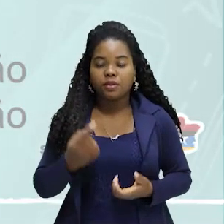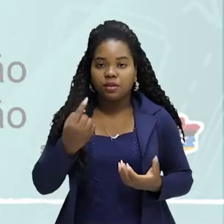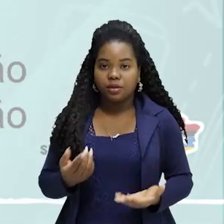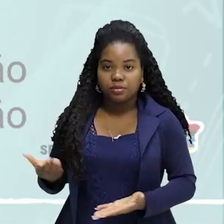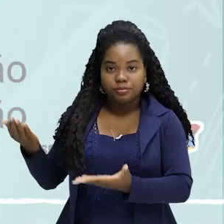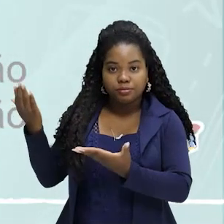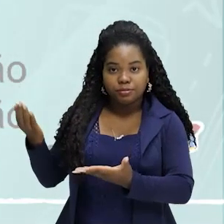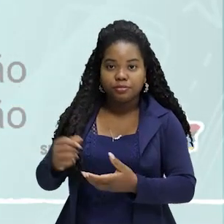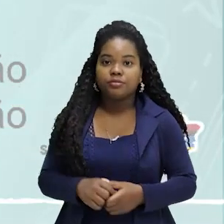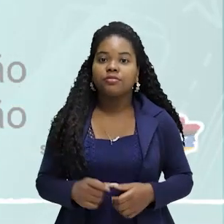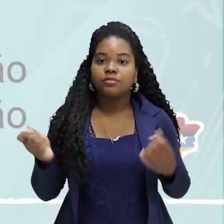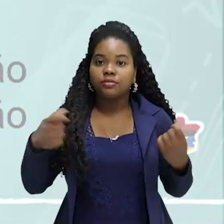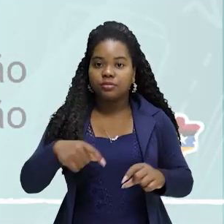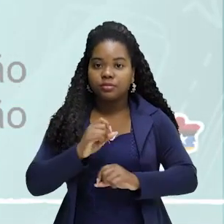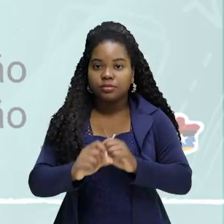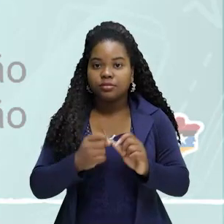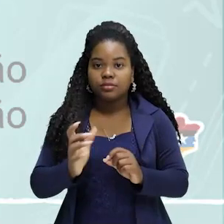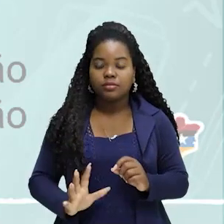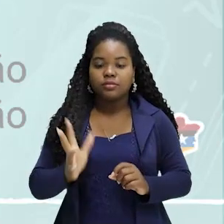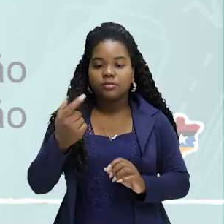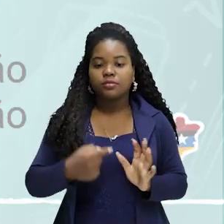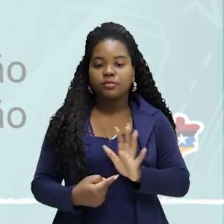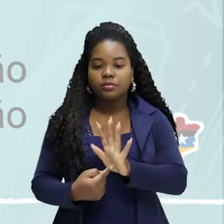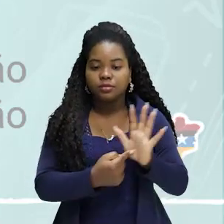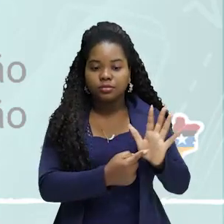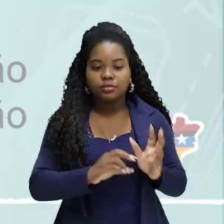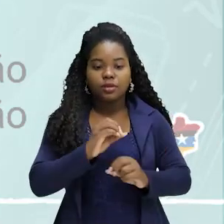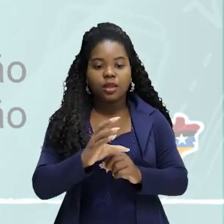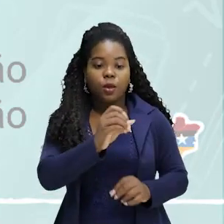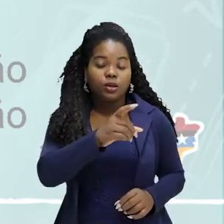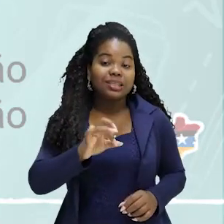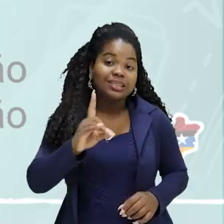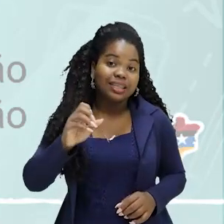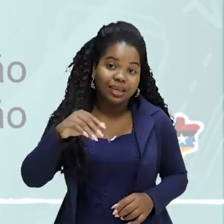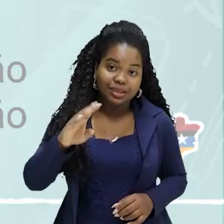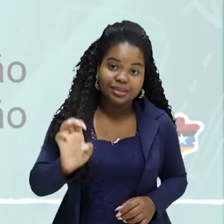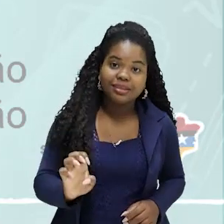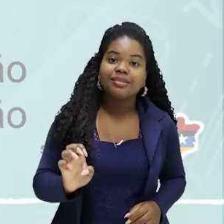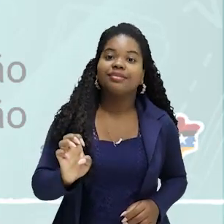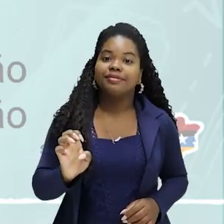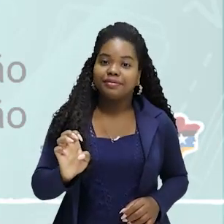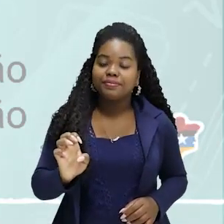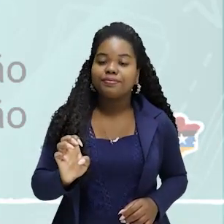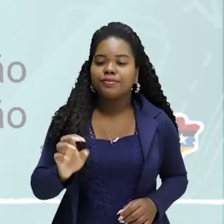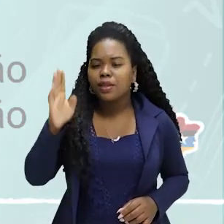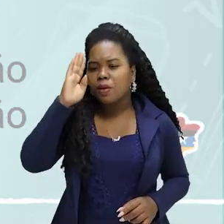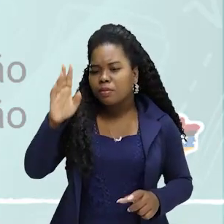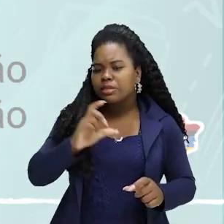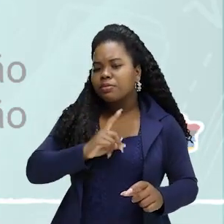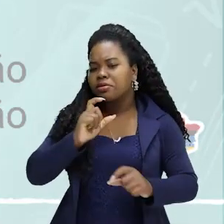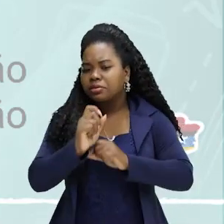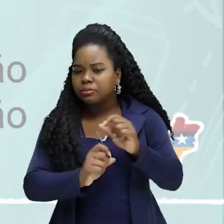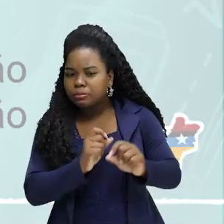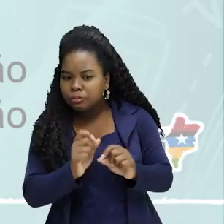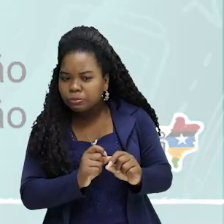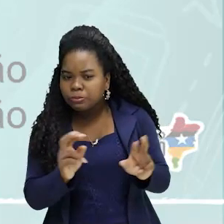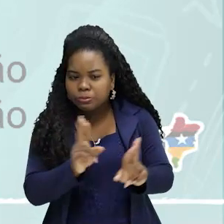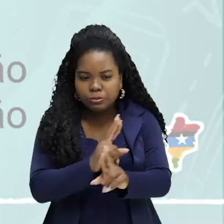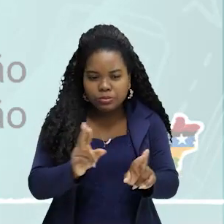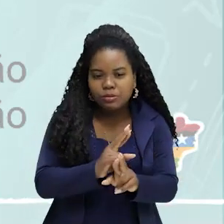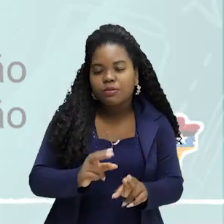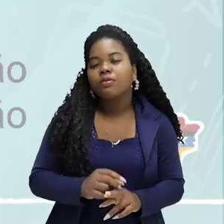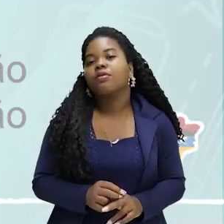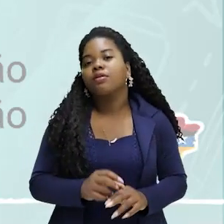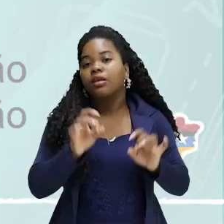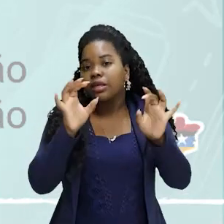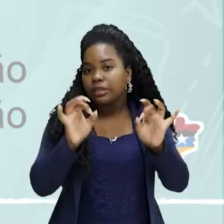de oxidação podem ocorrer na presença de agentes oxidantes. Os principais agentes oxidantes, em especial